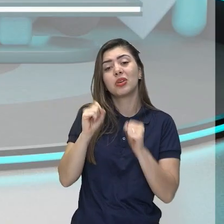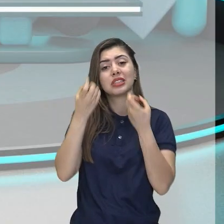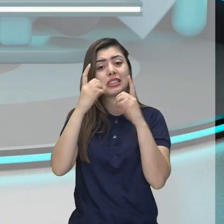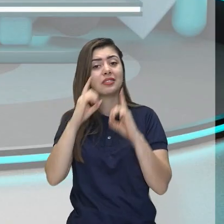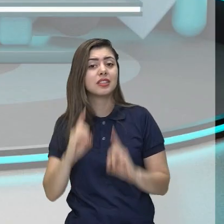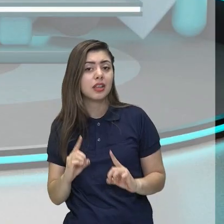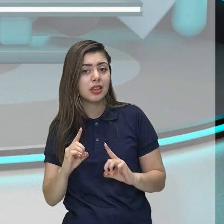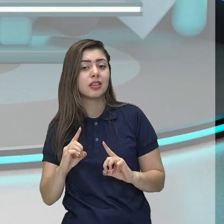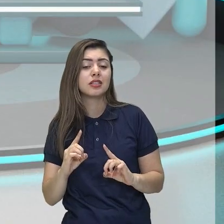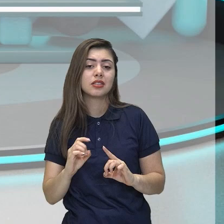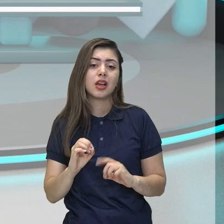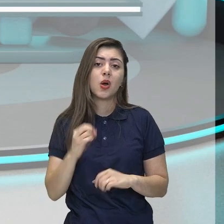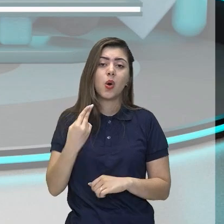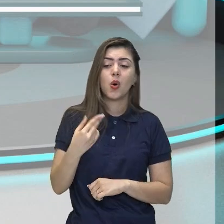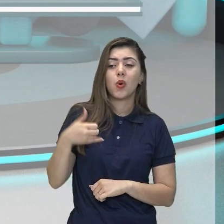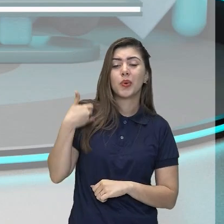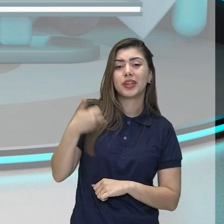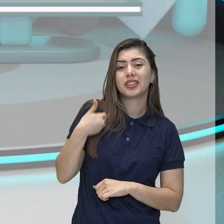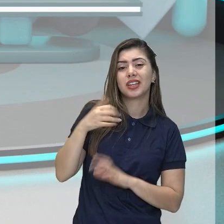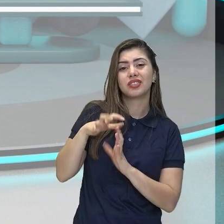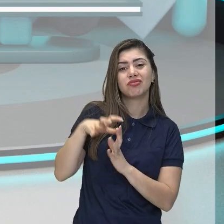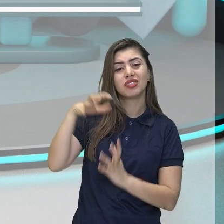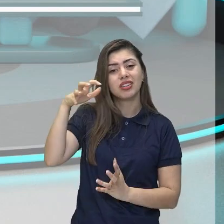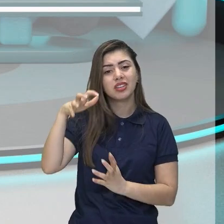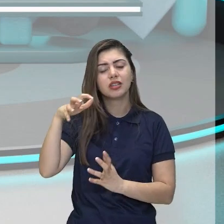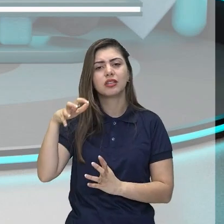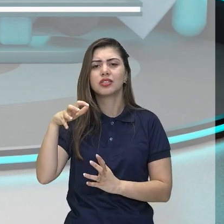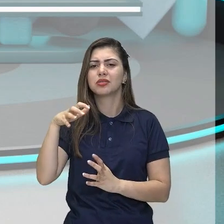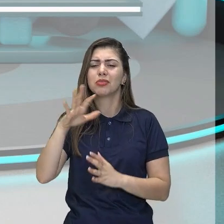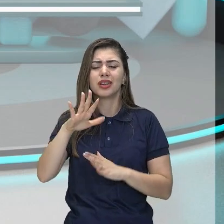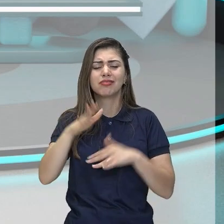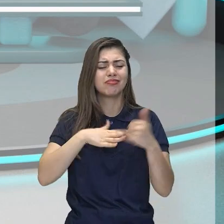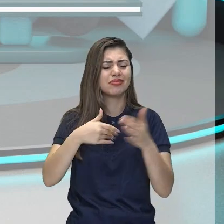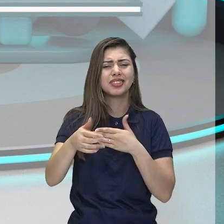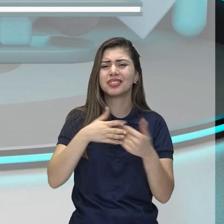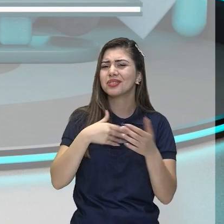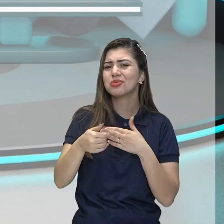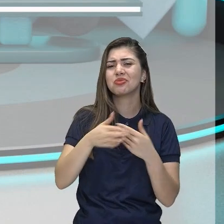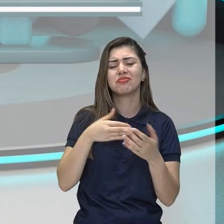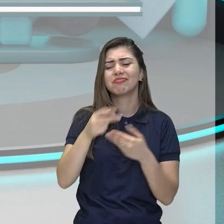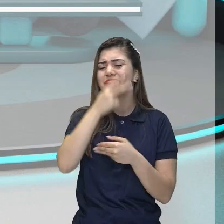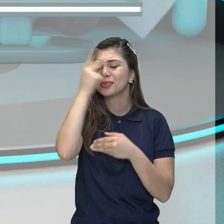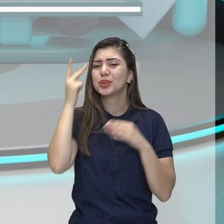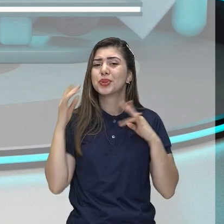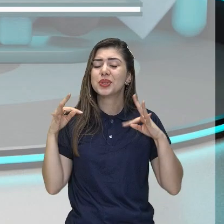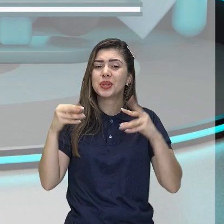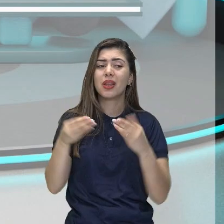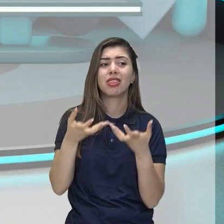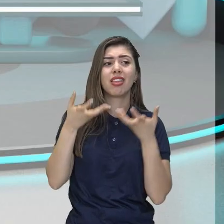deficiência, ou têm uma idade avançada, certo? Não importa qual